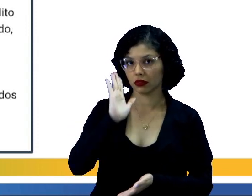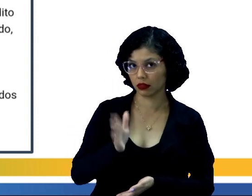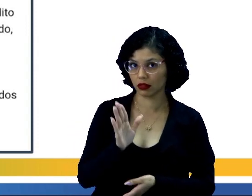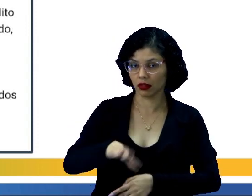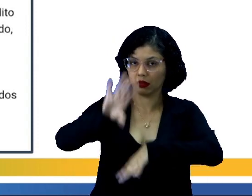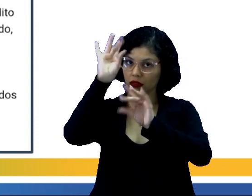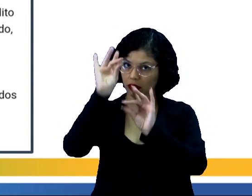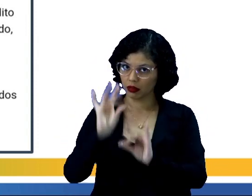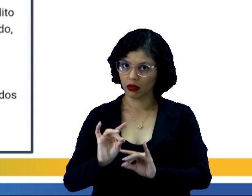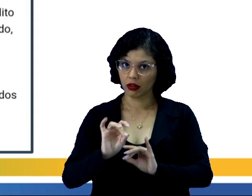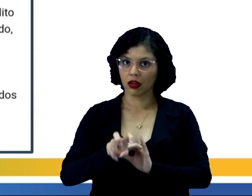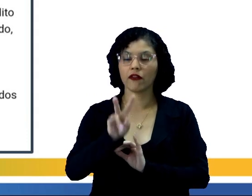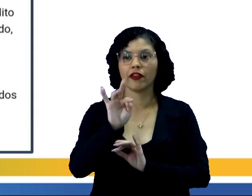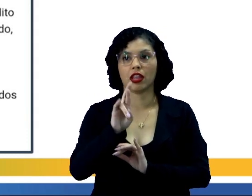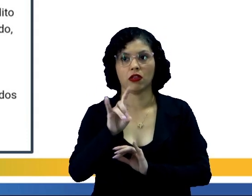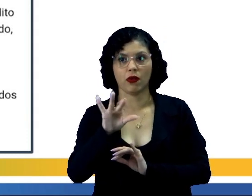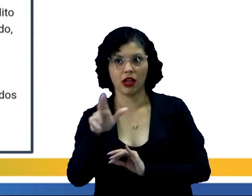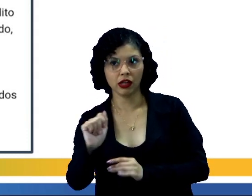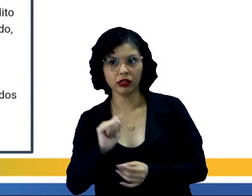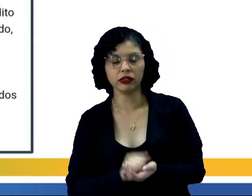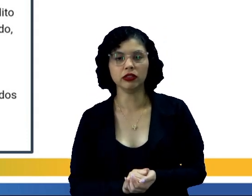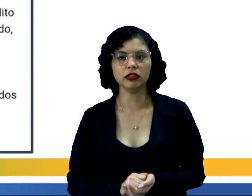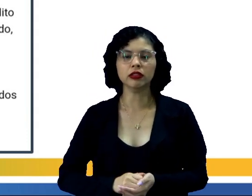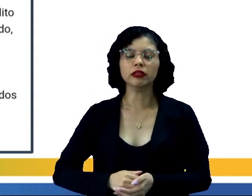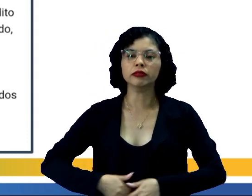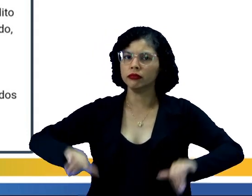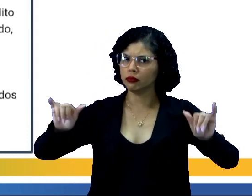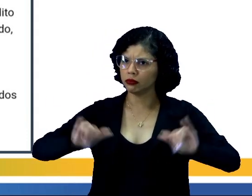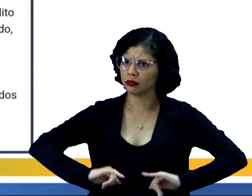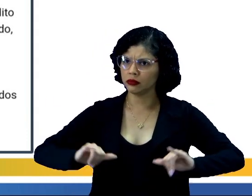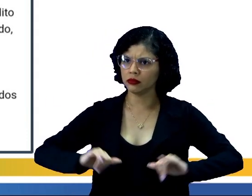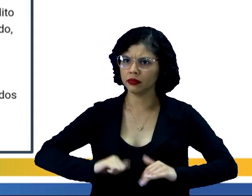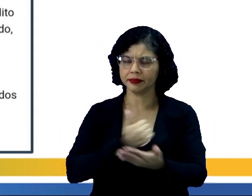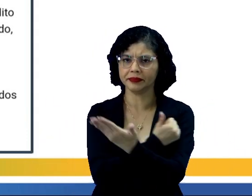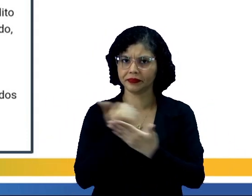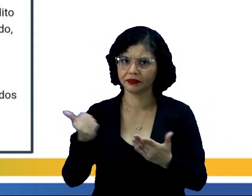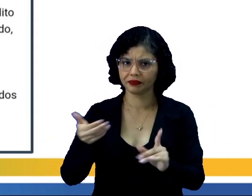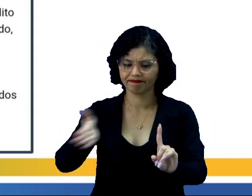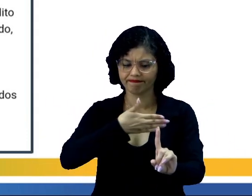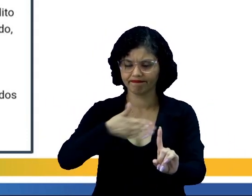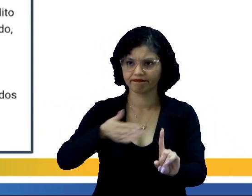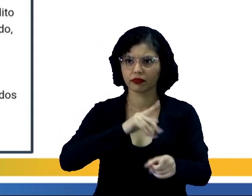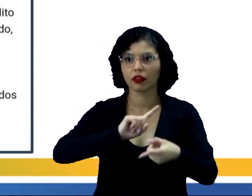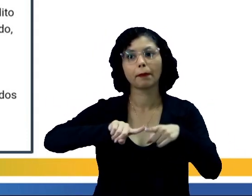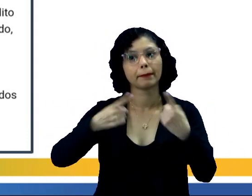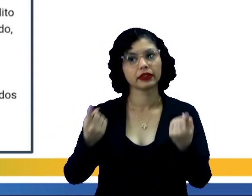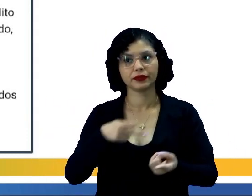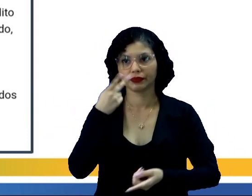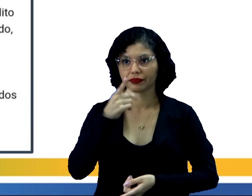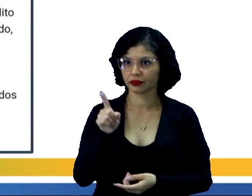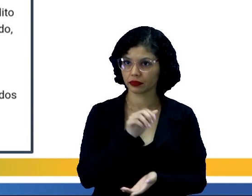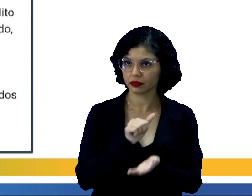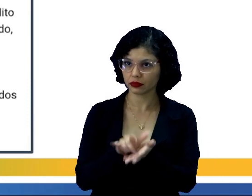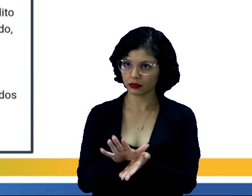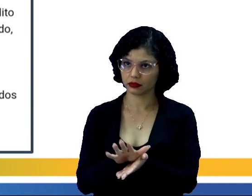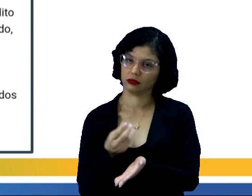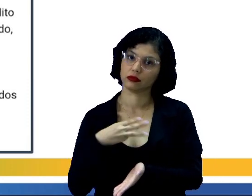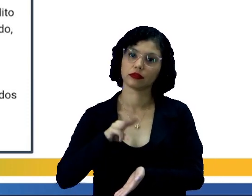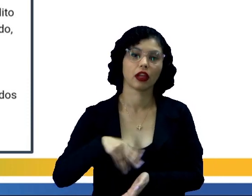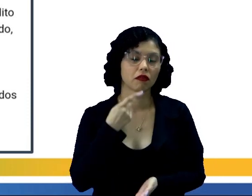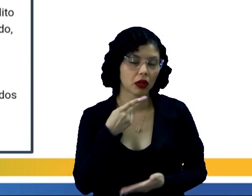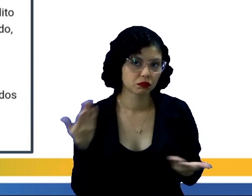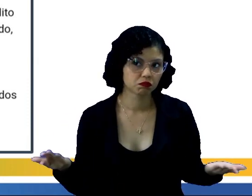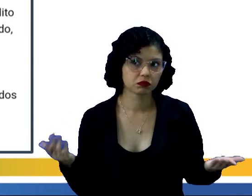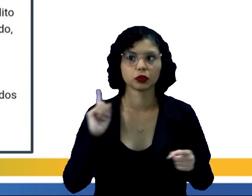em ênfase são os venezuelanos, né? Eles sofrem a ação de ser agredidos, mas não diz quem os agrediu,